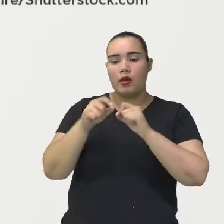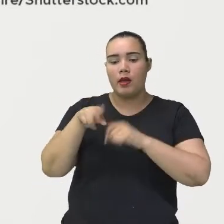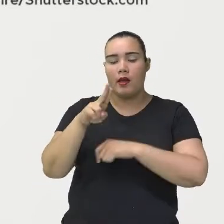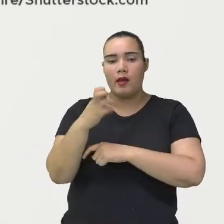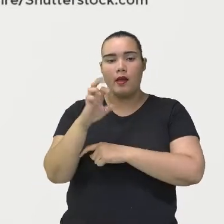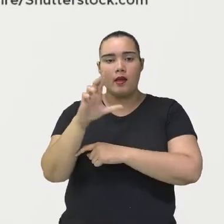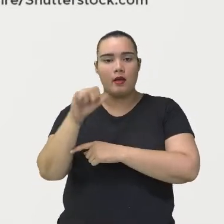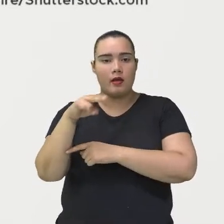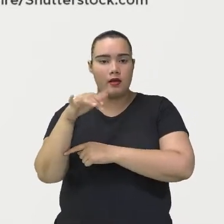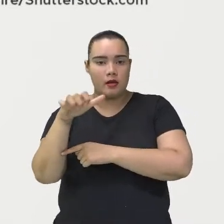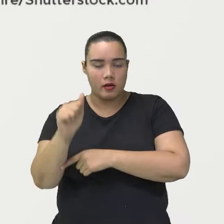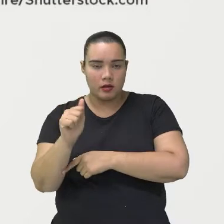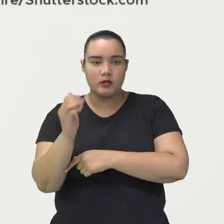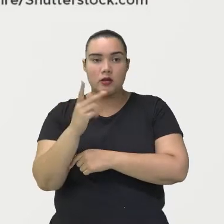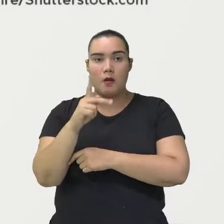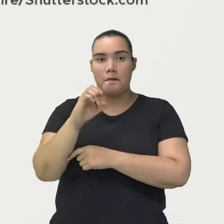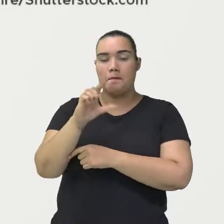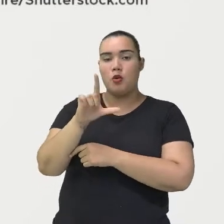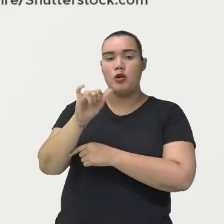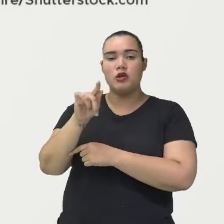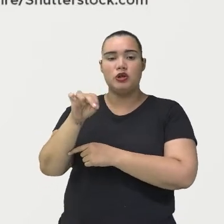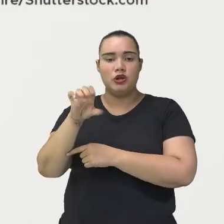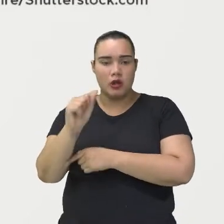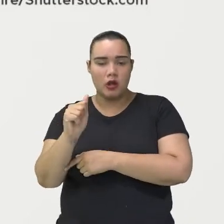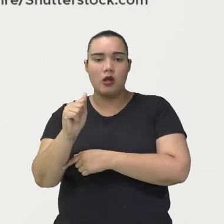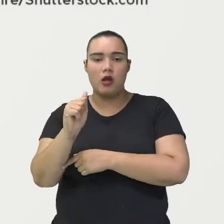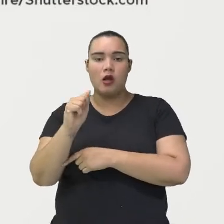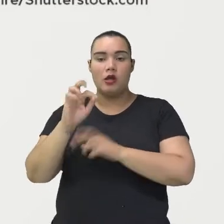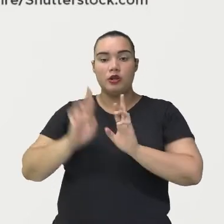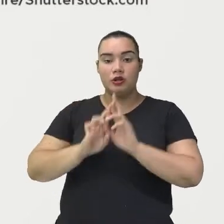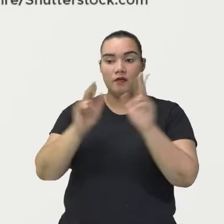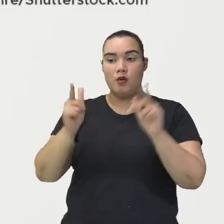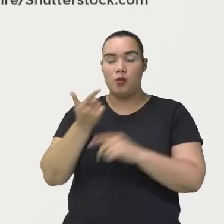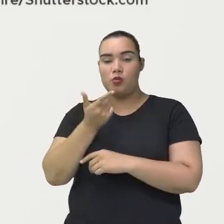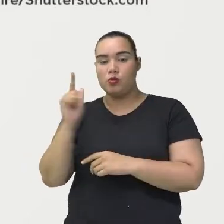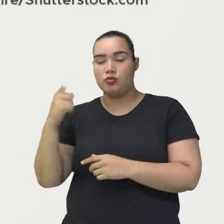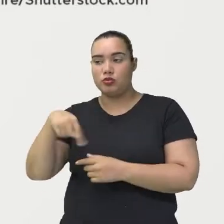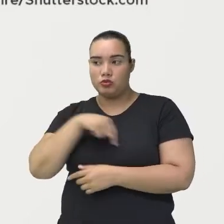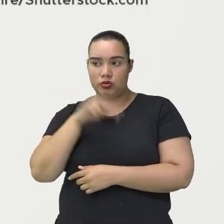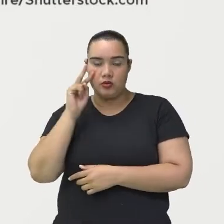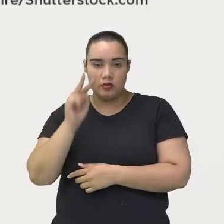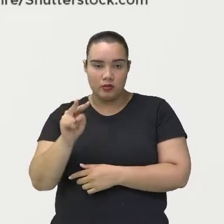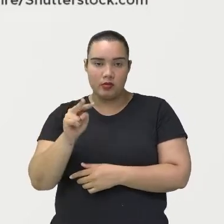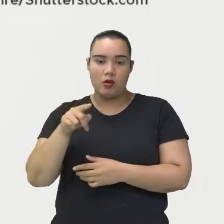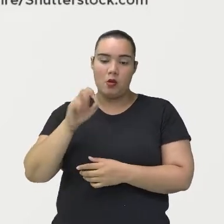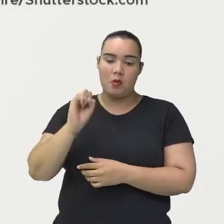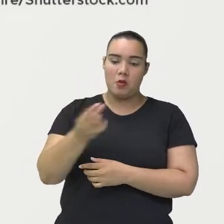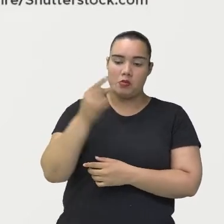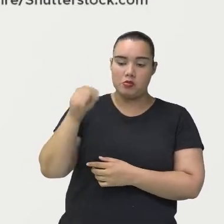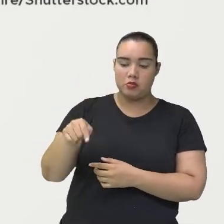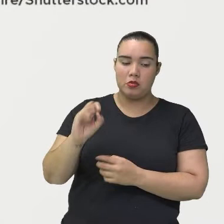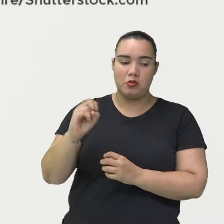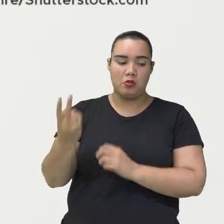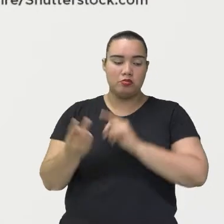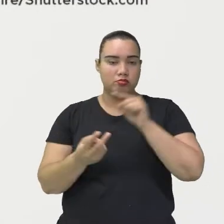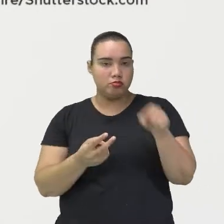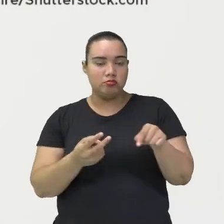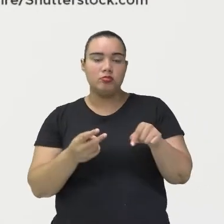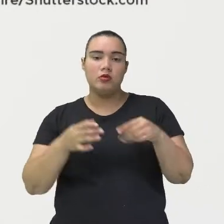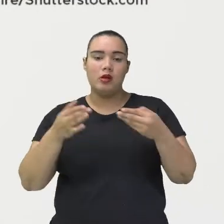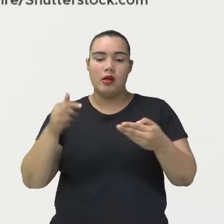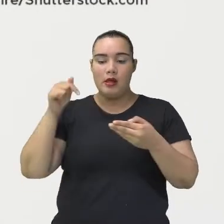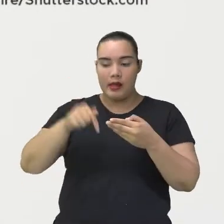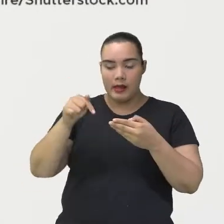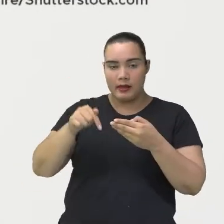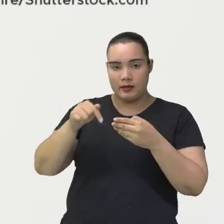poligênica, diferentemente das outras que a gente estava vendo, que ou era isso ou era aquilo, nessa